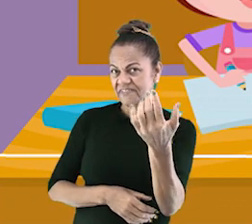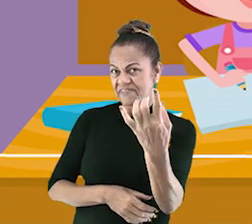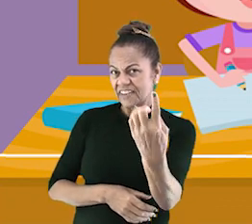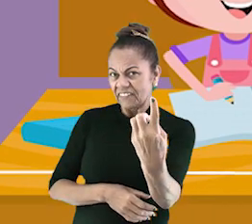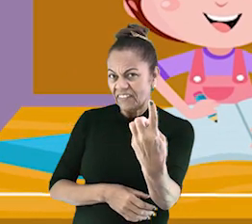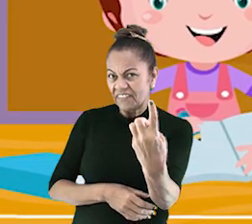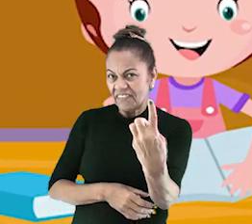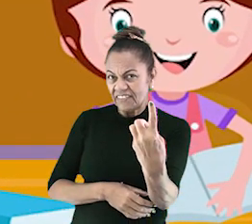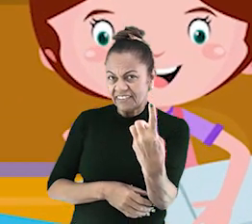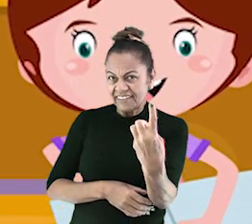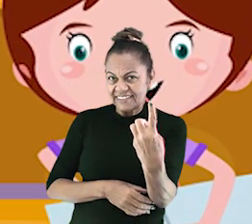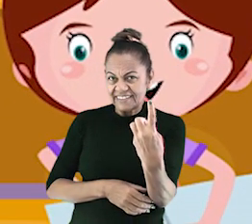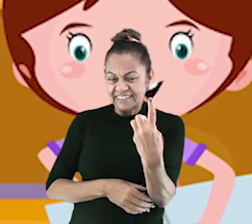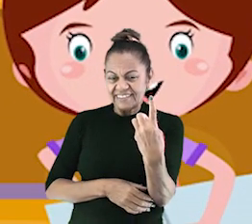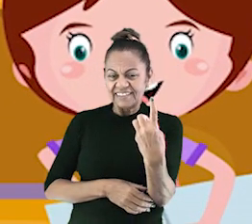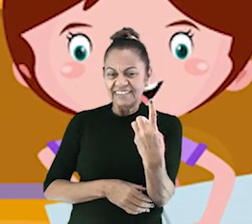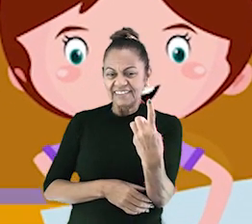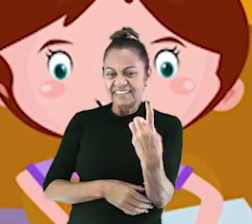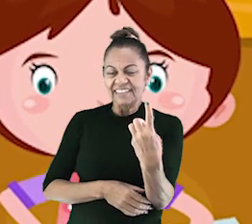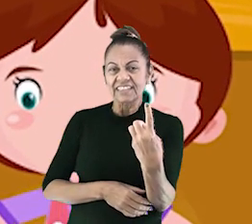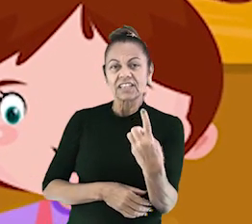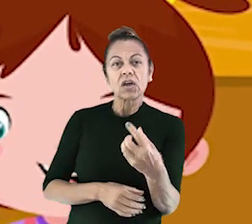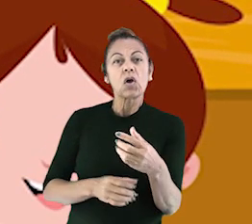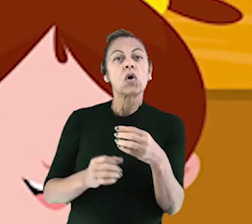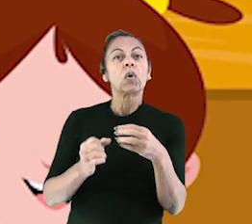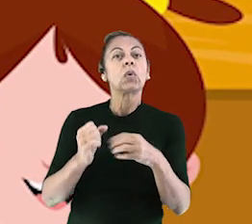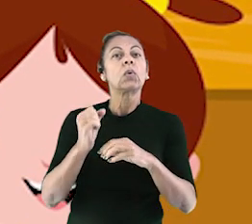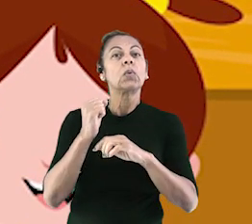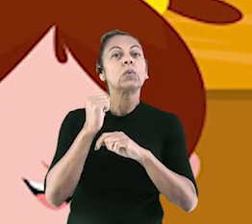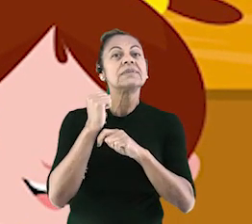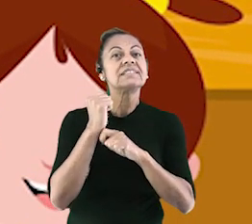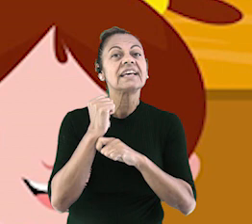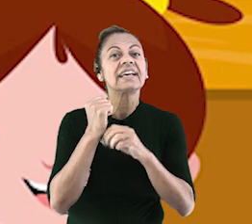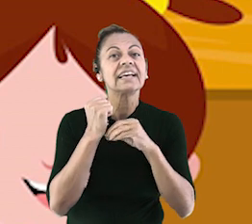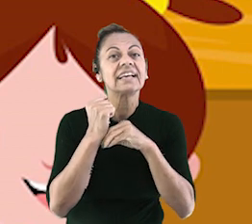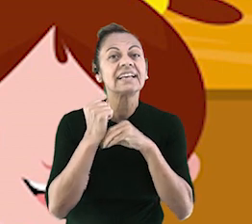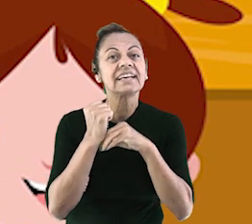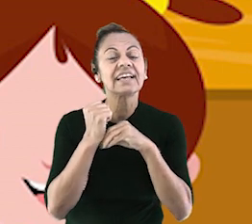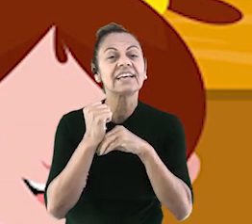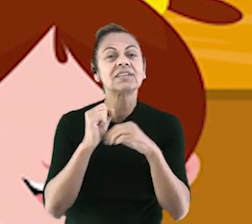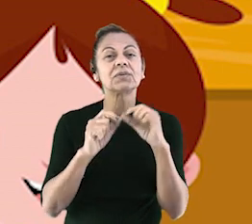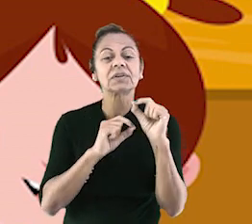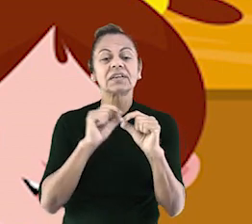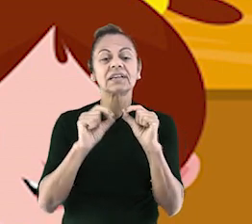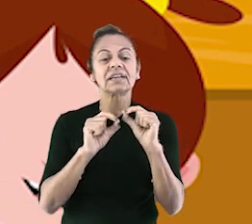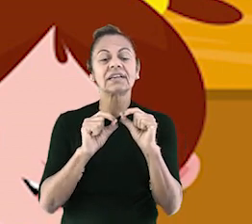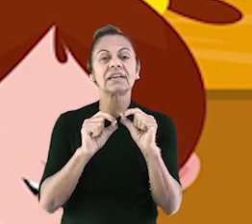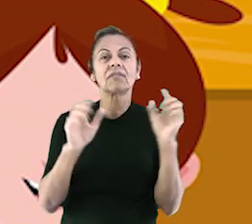aqui pertinho. Mais pertinho. O segredo